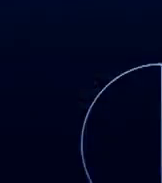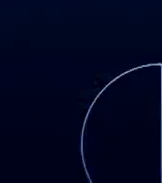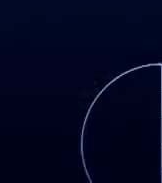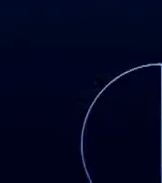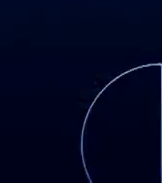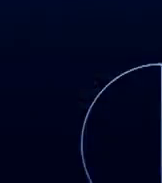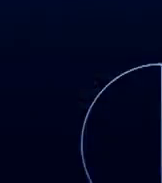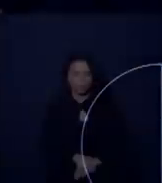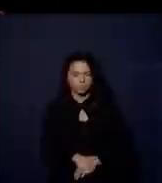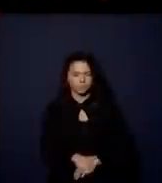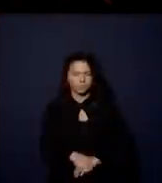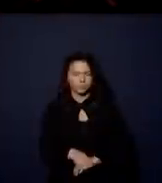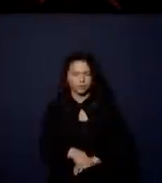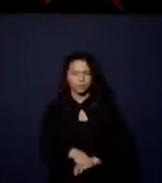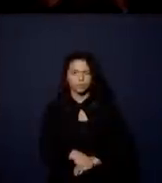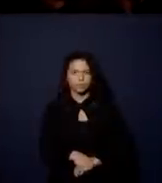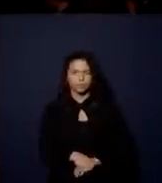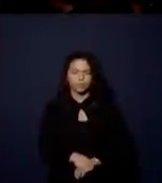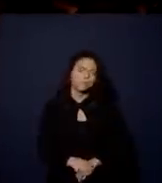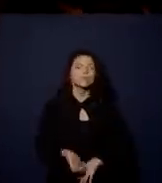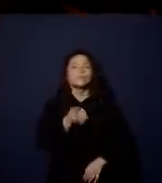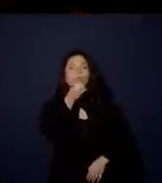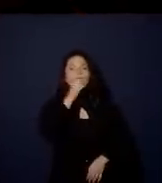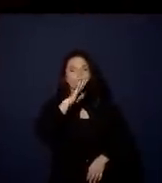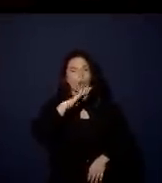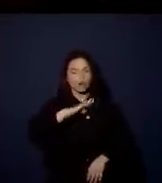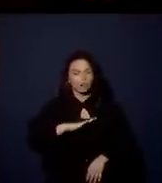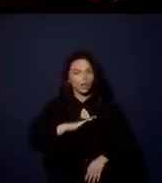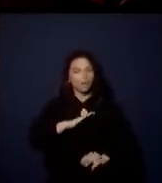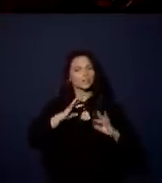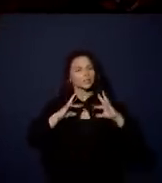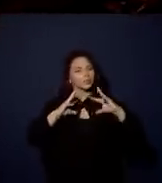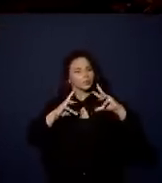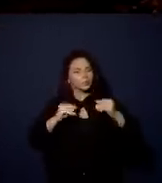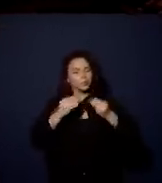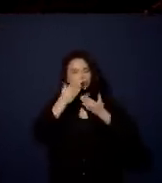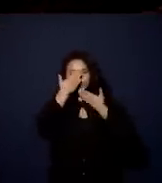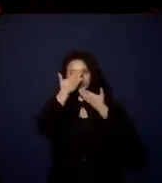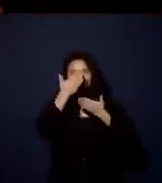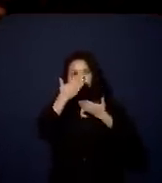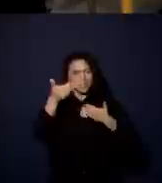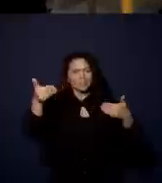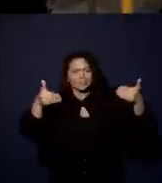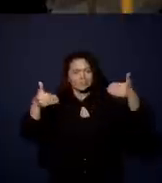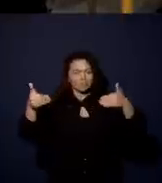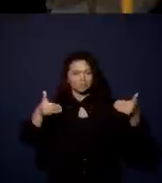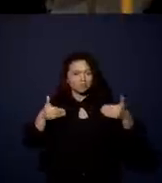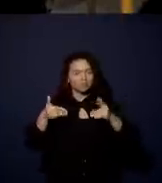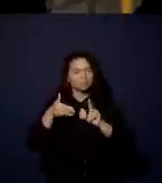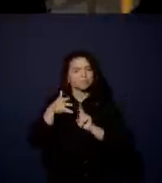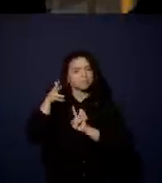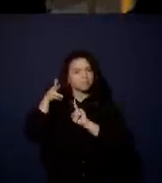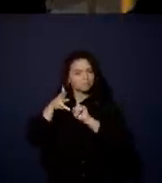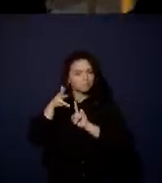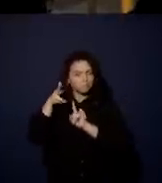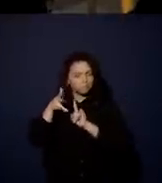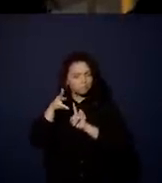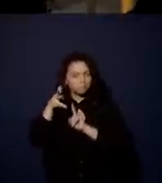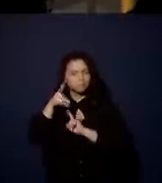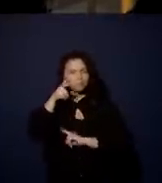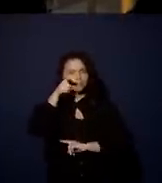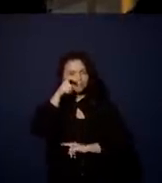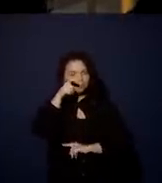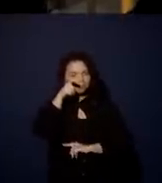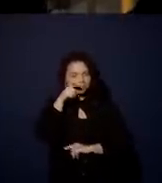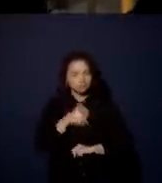e excelente painel Boa tarde a todos Obrigado pela presença tá nesse nesse painel acho